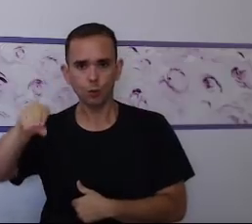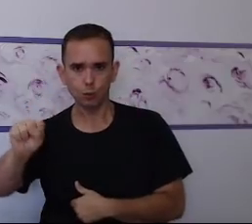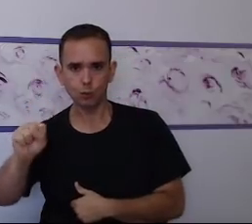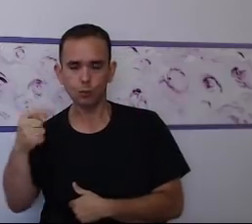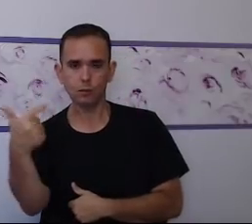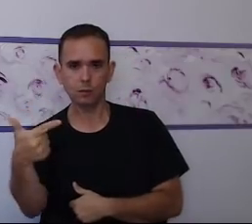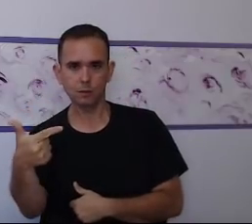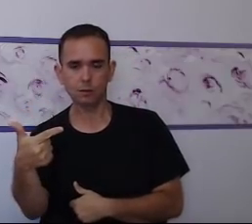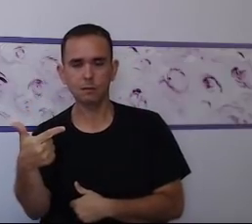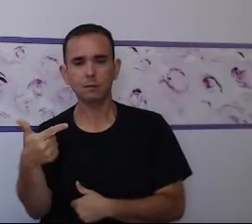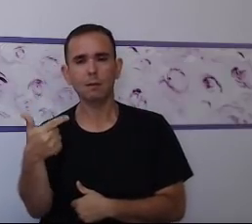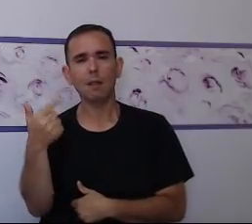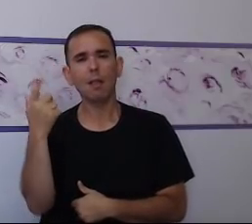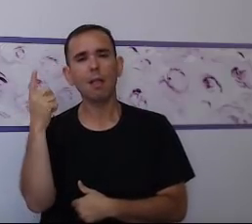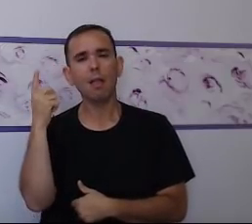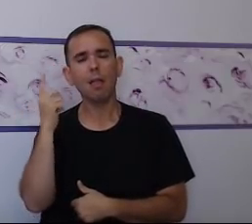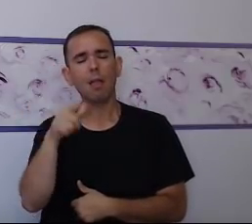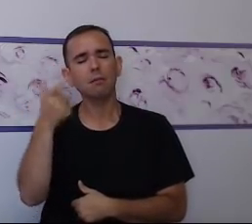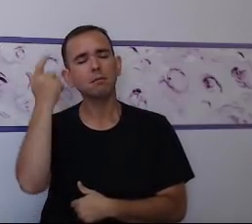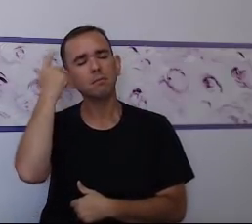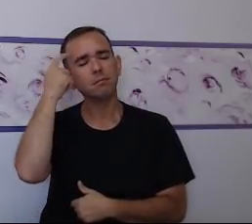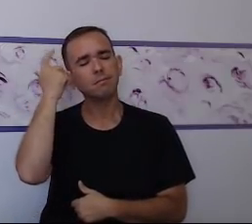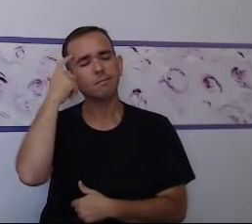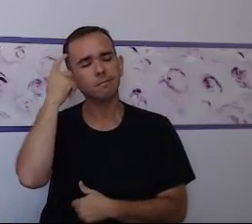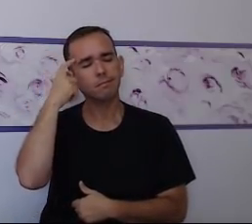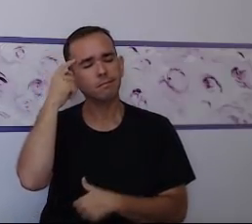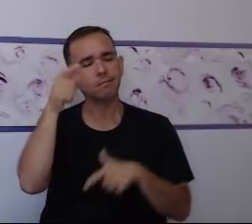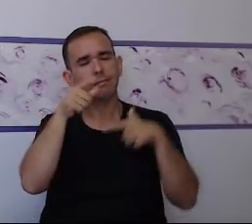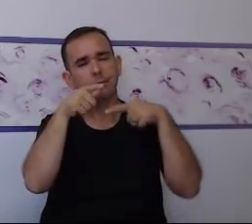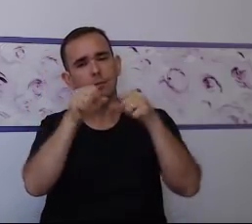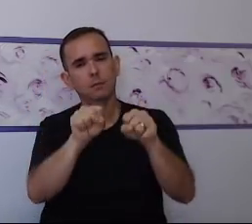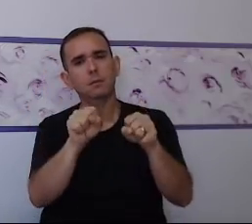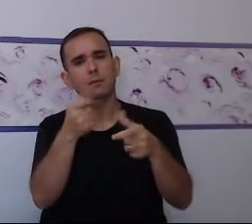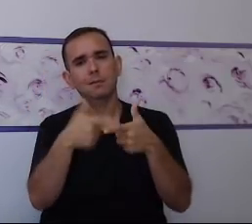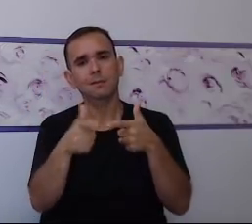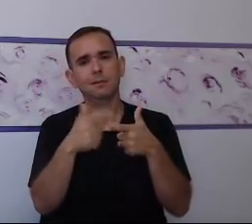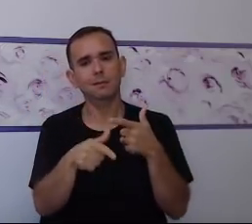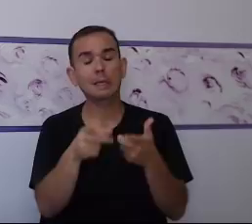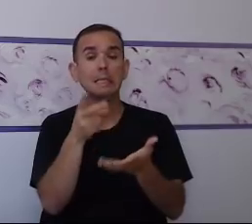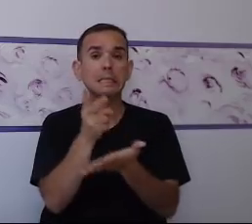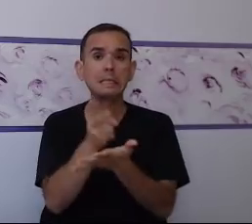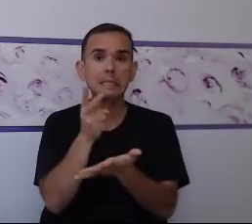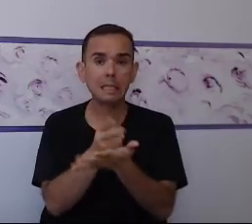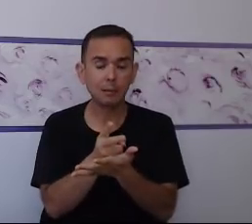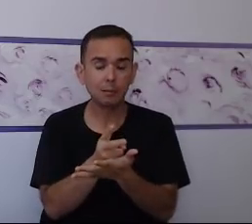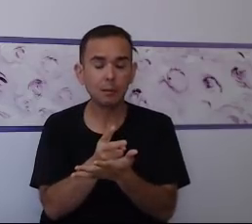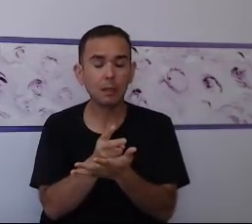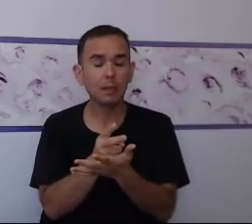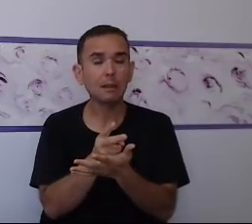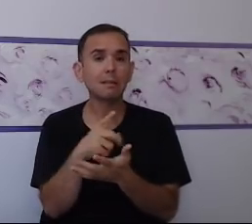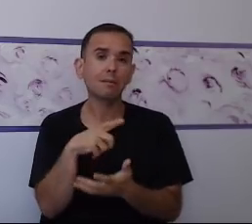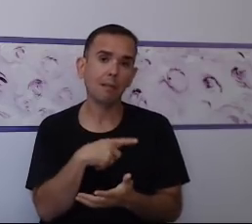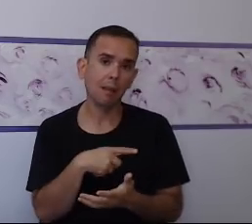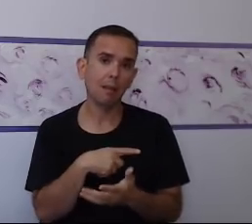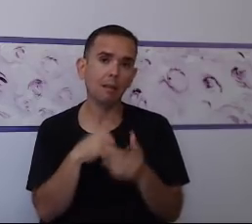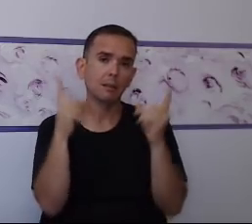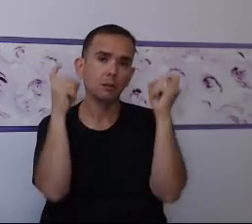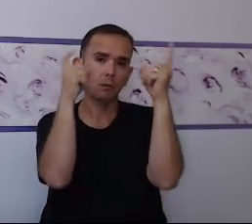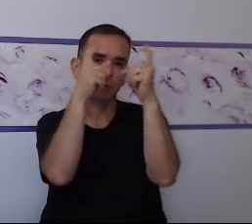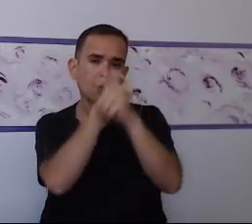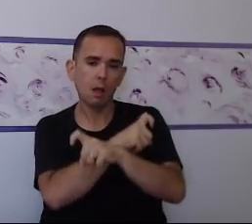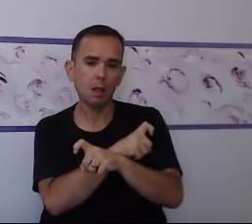são decorrentes do pensamento e da linguagem. Então, frequentemente, ele desenvolve-se juntamente com a dificuldade